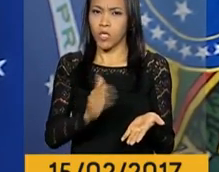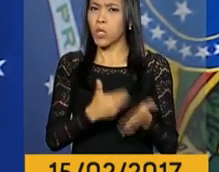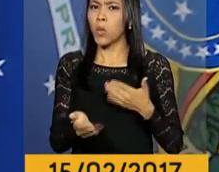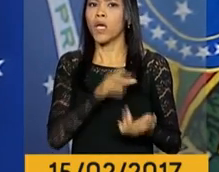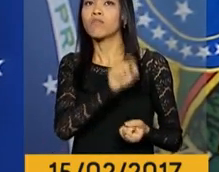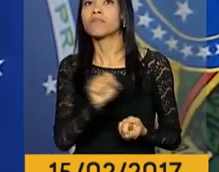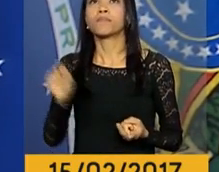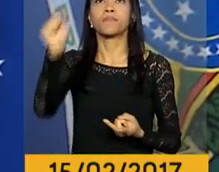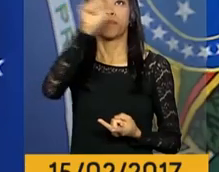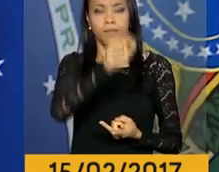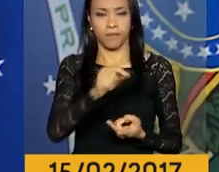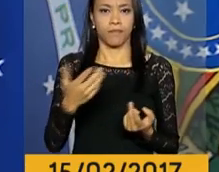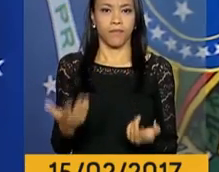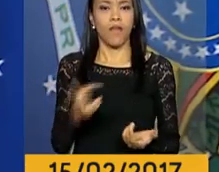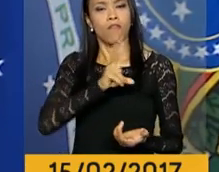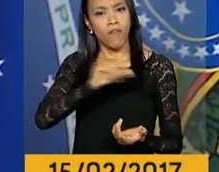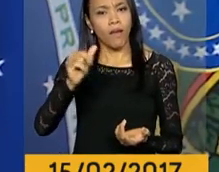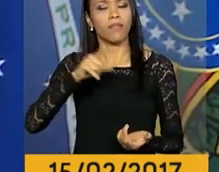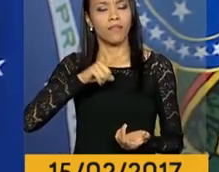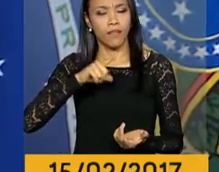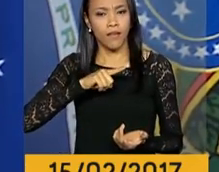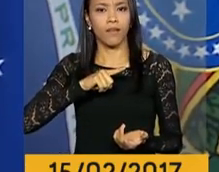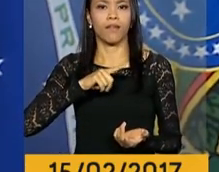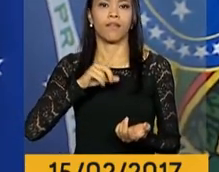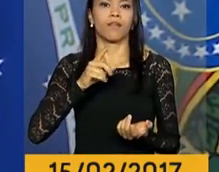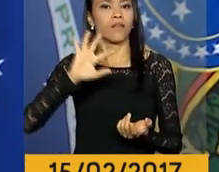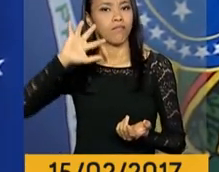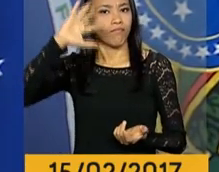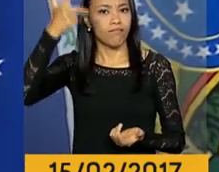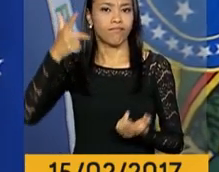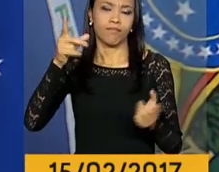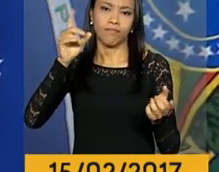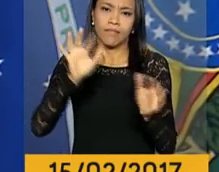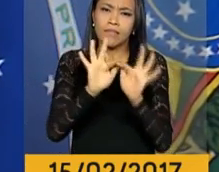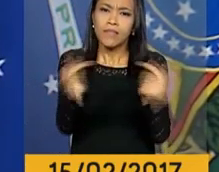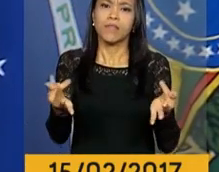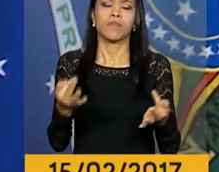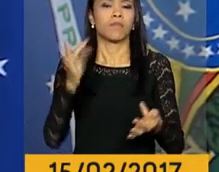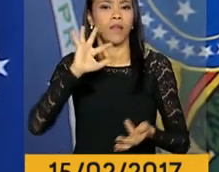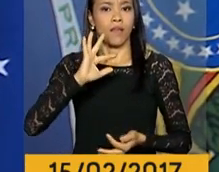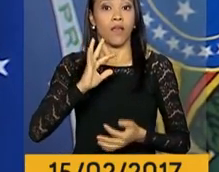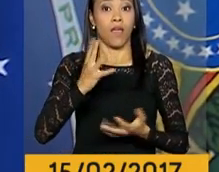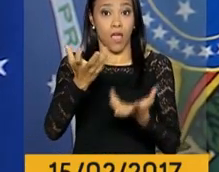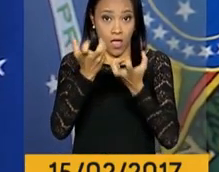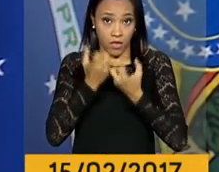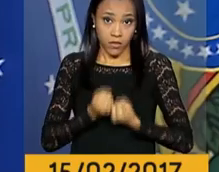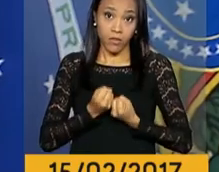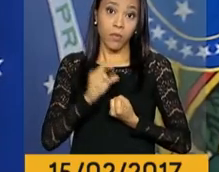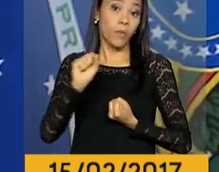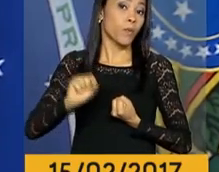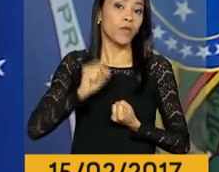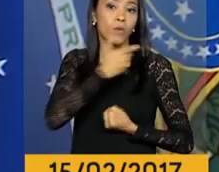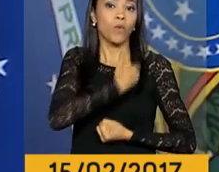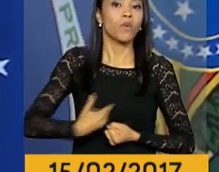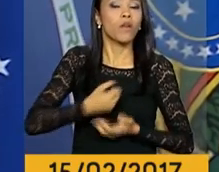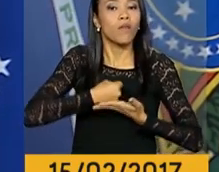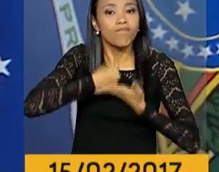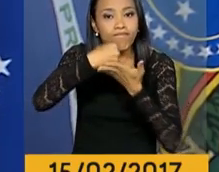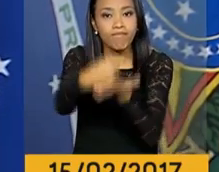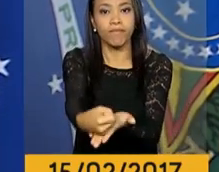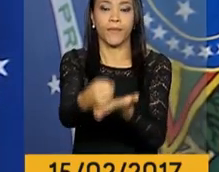CONAP. Eh, encontrarão, portanto, caminho curto e simples para receber do governo o apoio de que